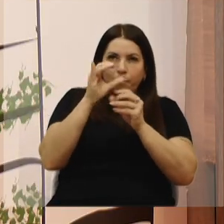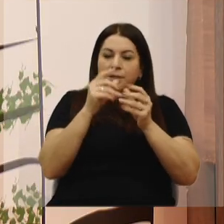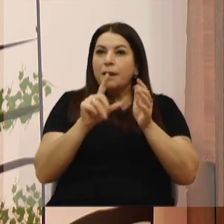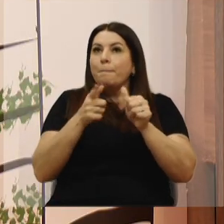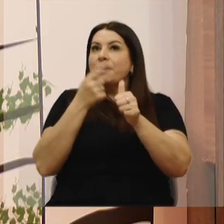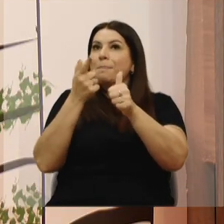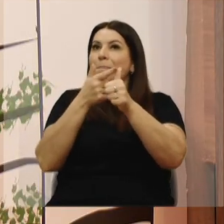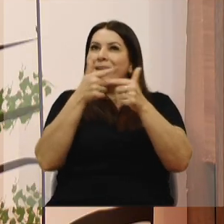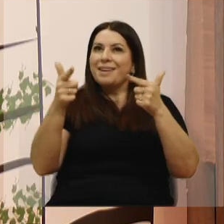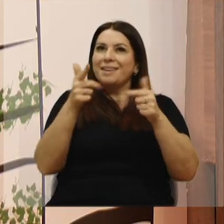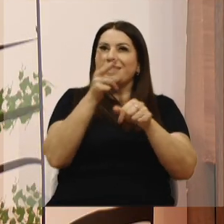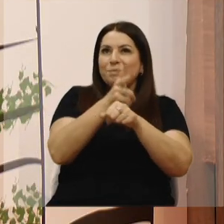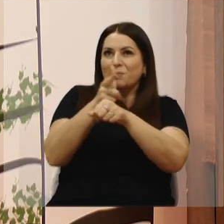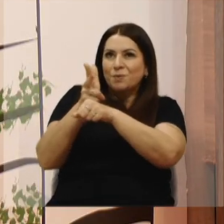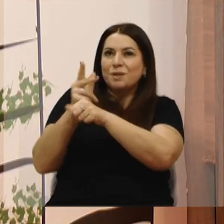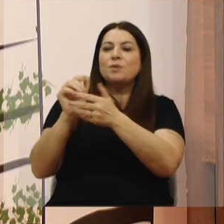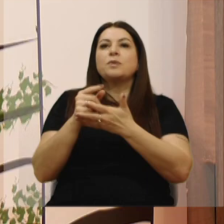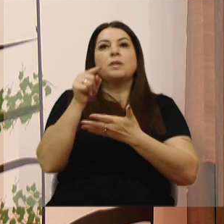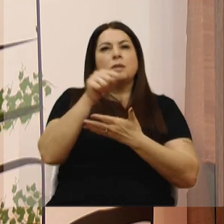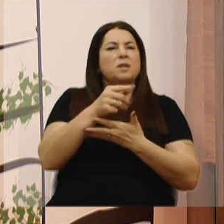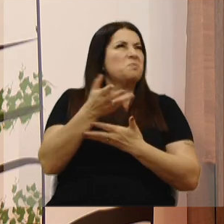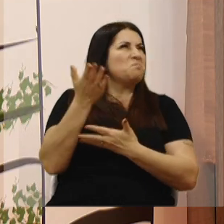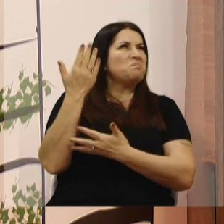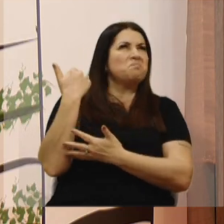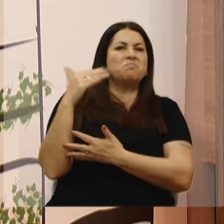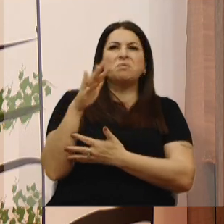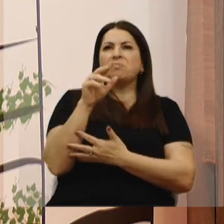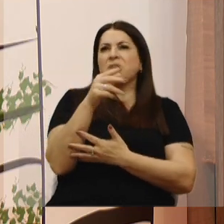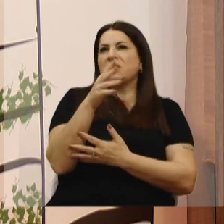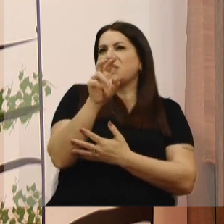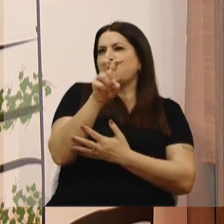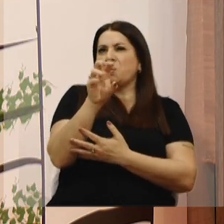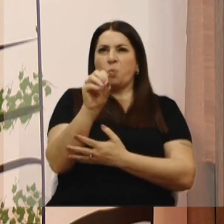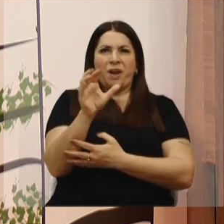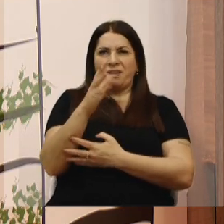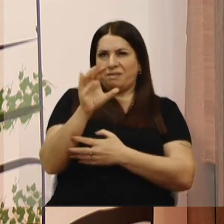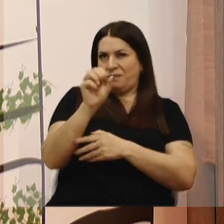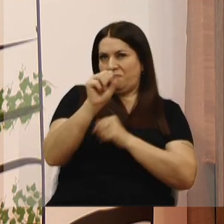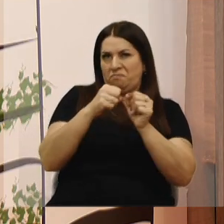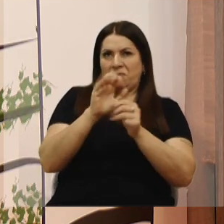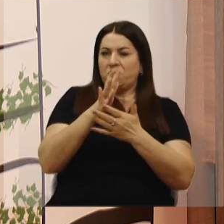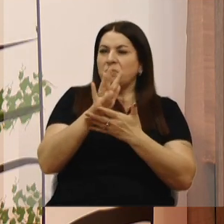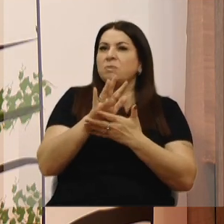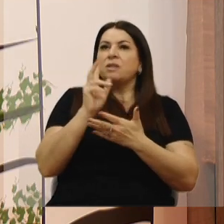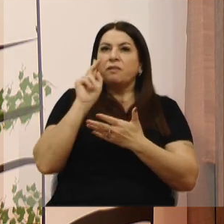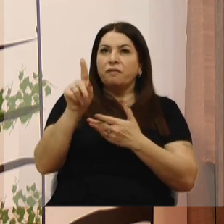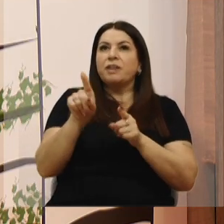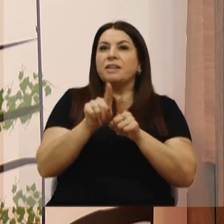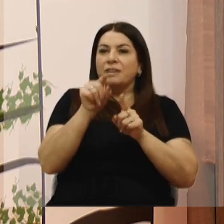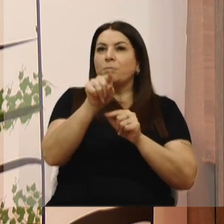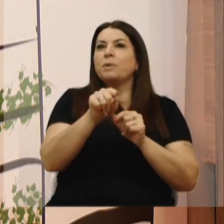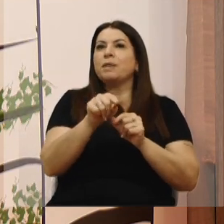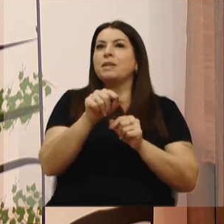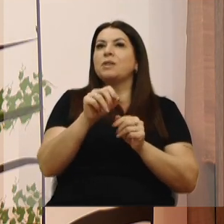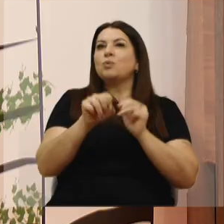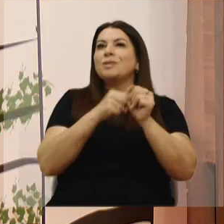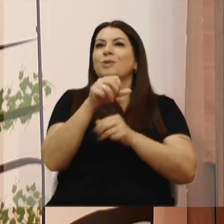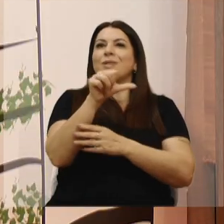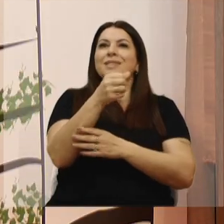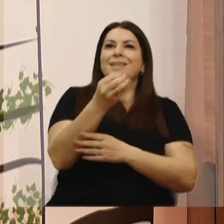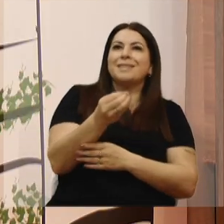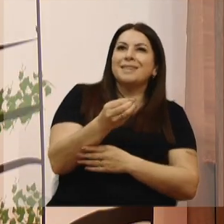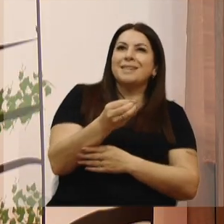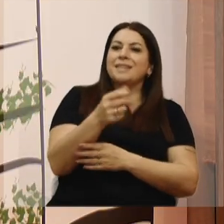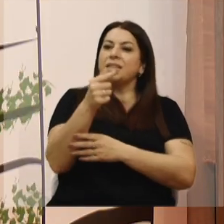partir dali então as suas primeiras produções. Isso ali em meados dos anos 50, né, mas ele intensifica a produção justamente nos